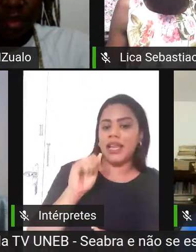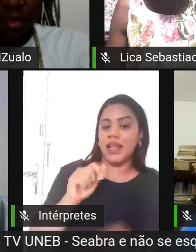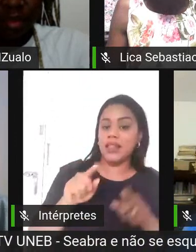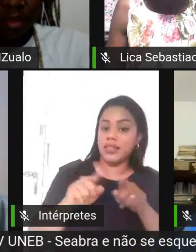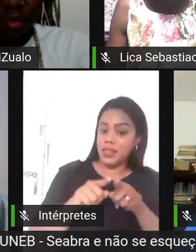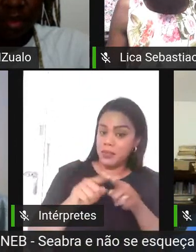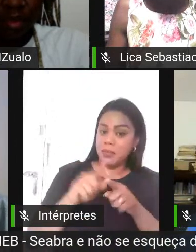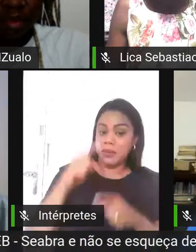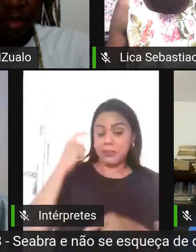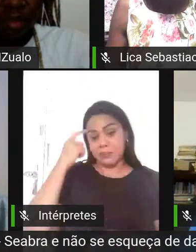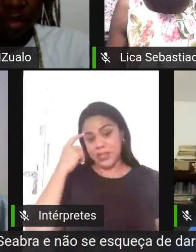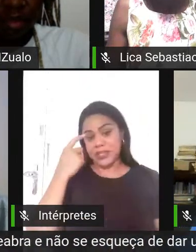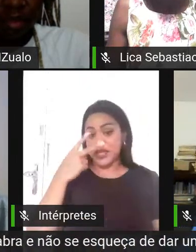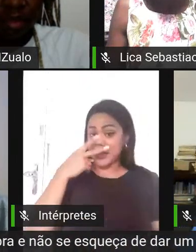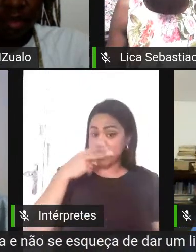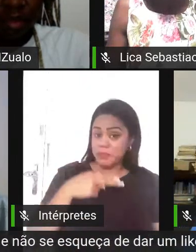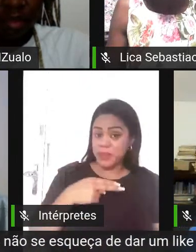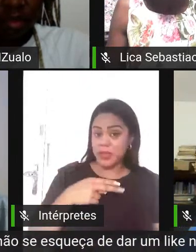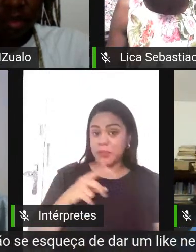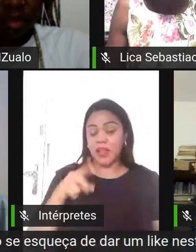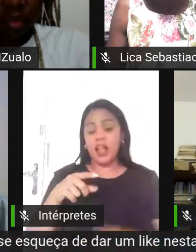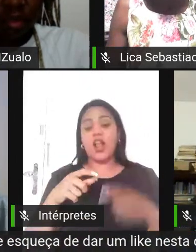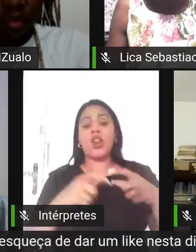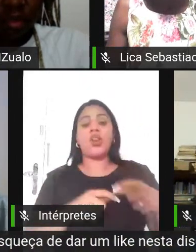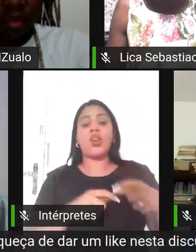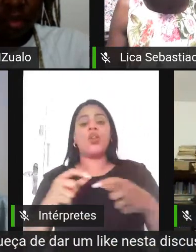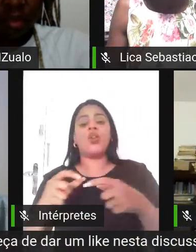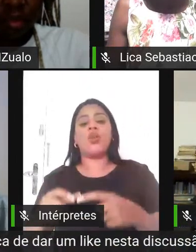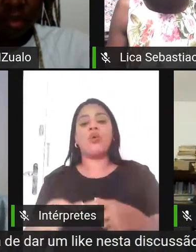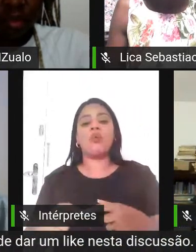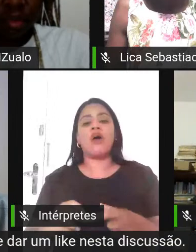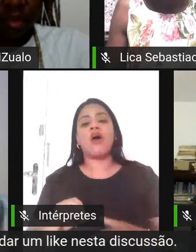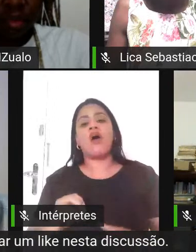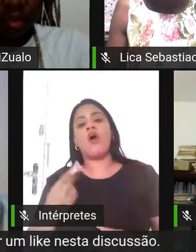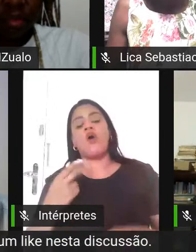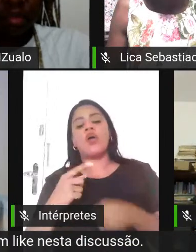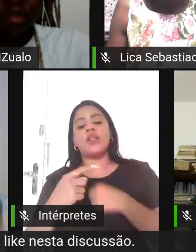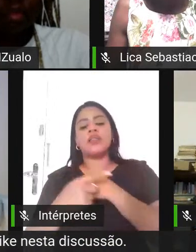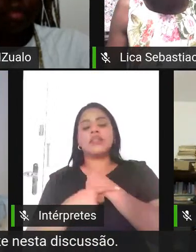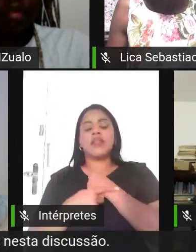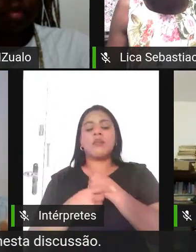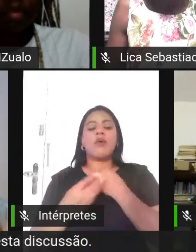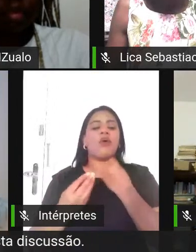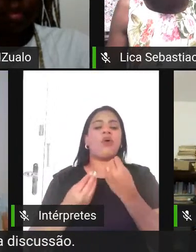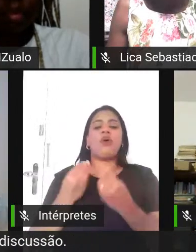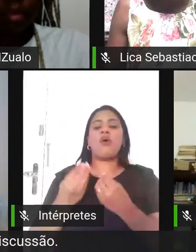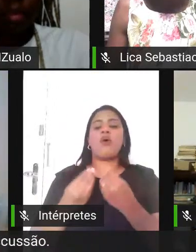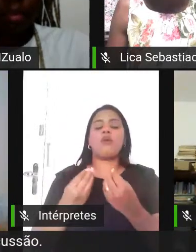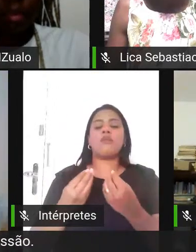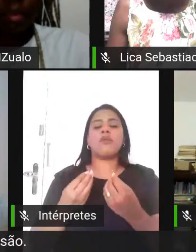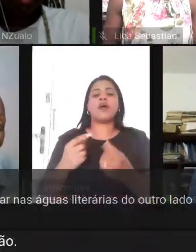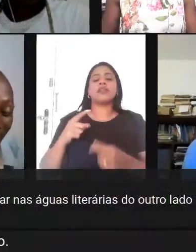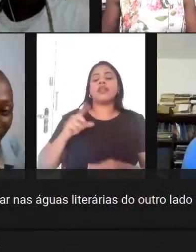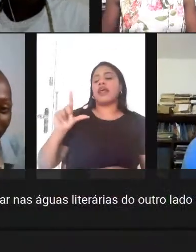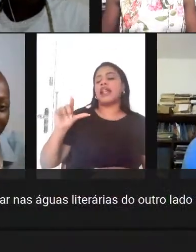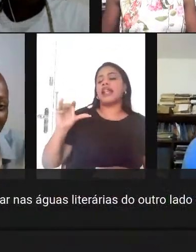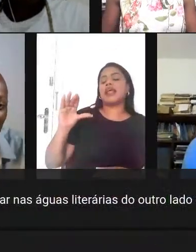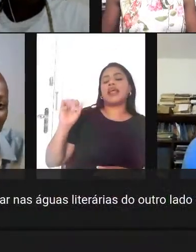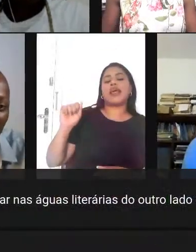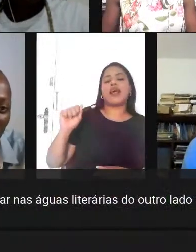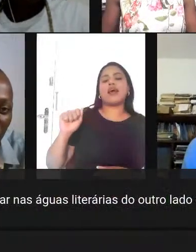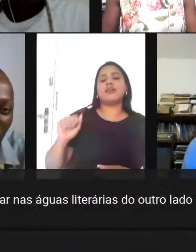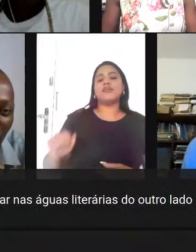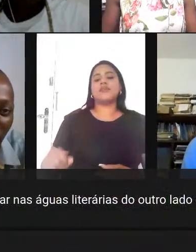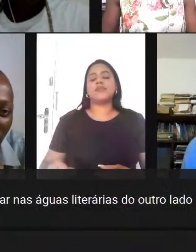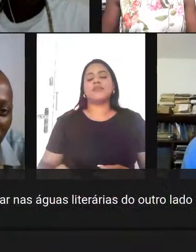de um lugar ou de um certo tempo. Como é que isso acontece com a Liga? Bem, eu tenho um pensamento, um entendimento diferente da Eliana